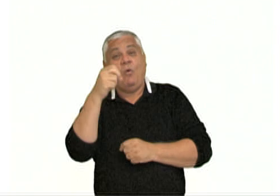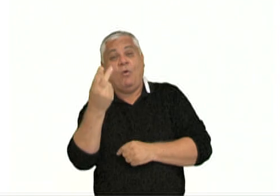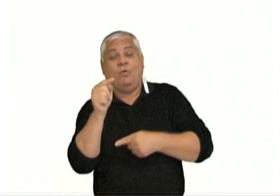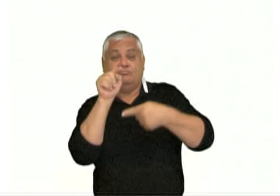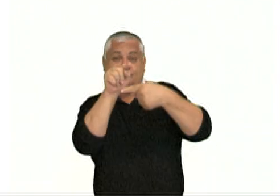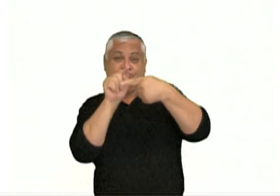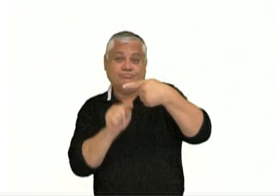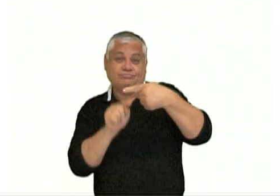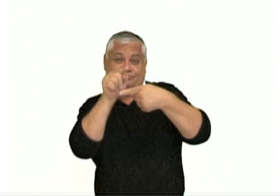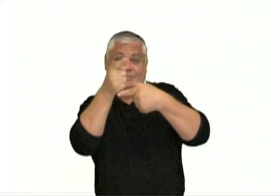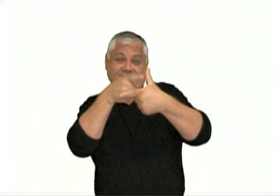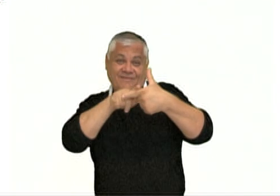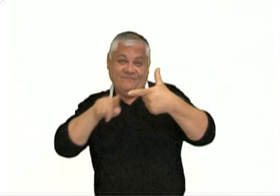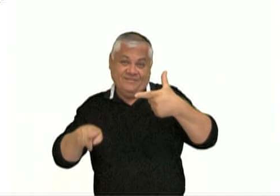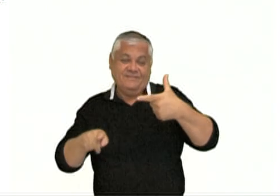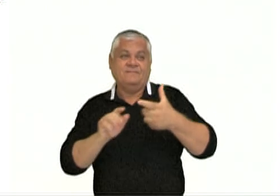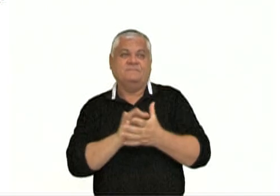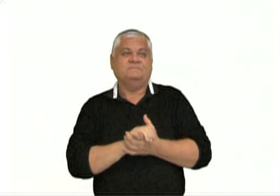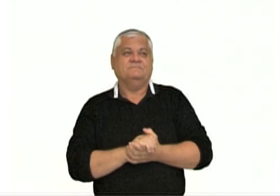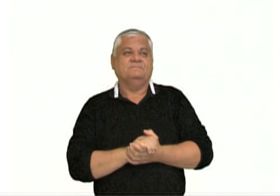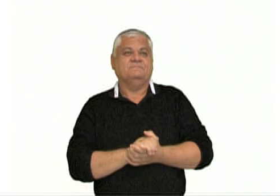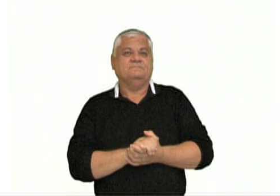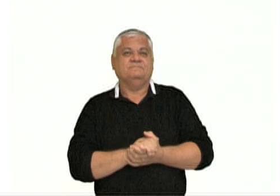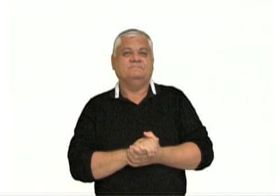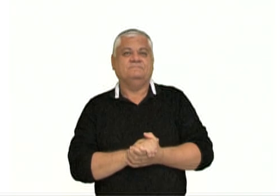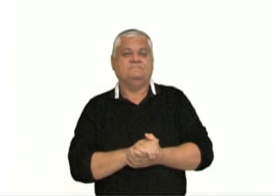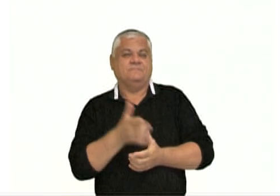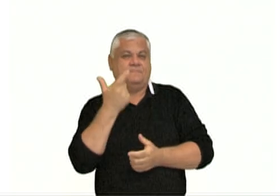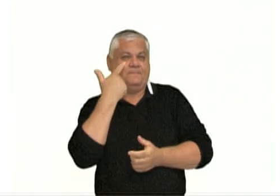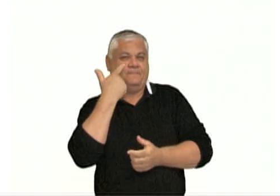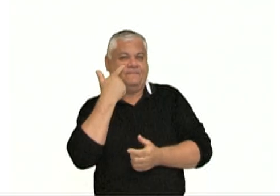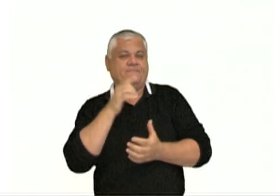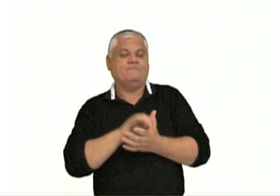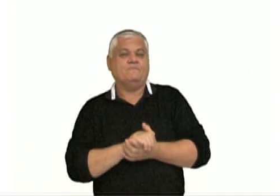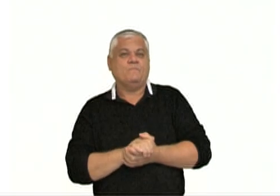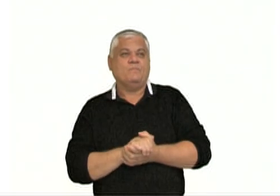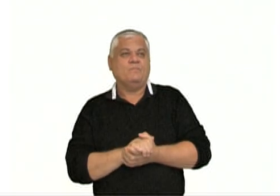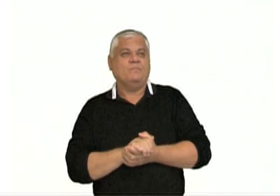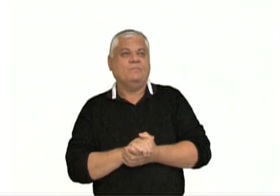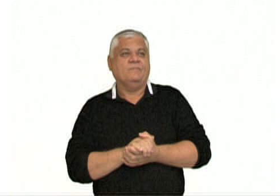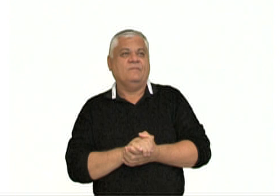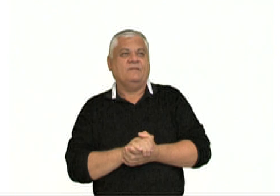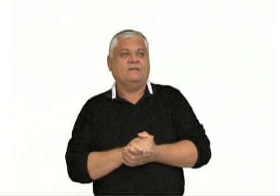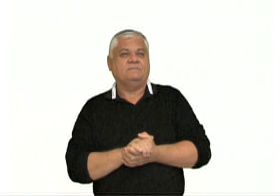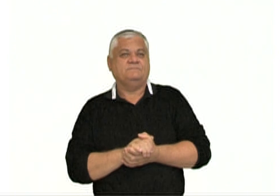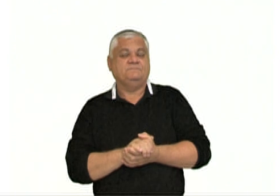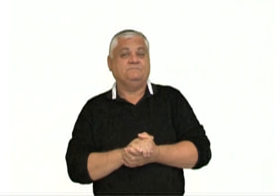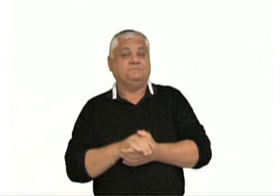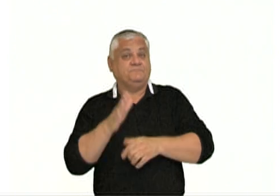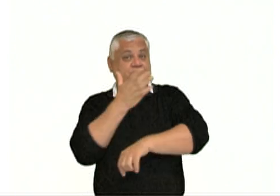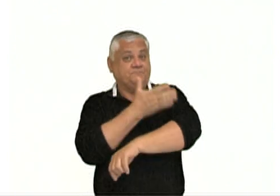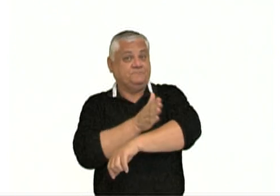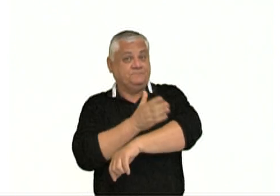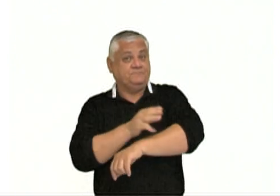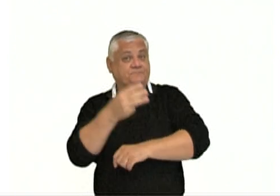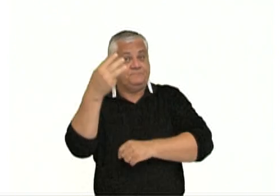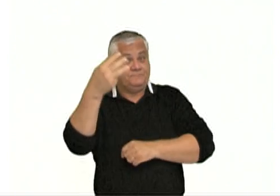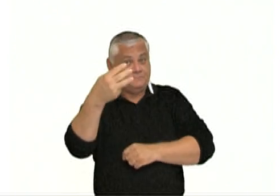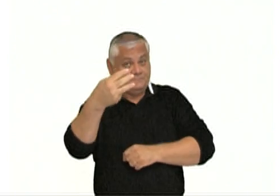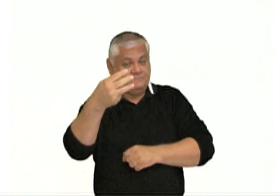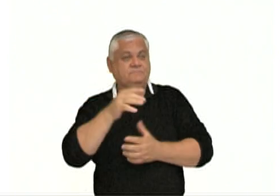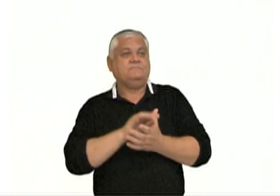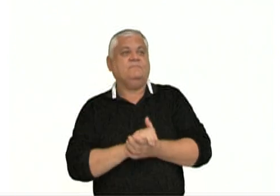fracionária, ok? Certo? Então, vamos lá. No próximo exercício, no